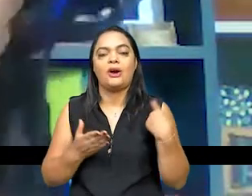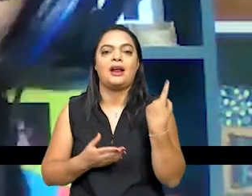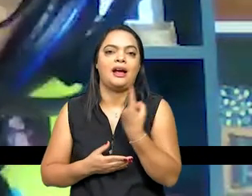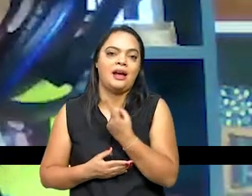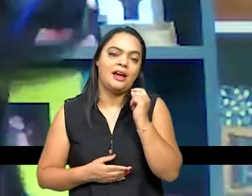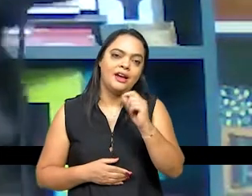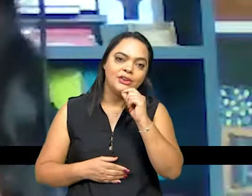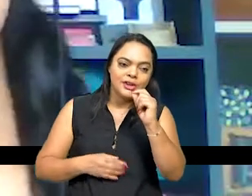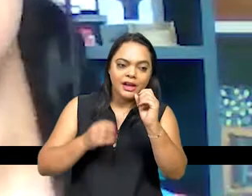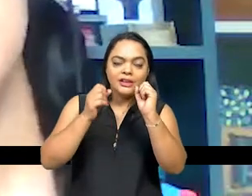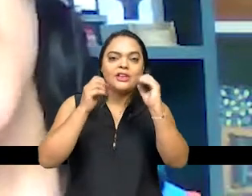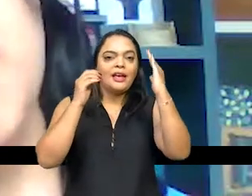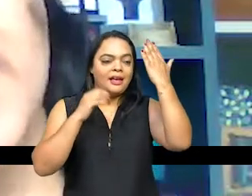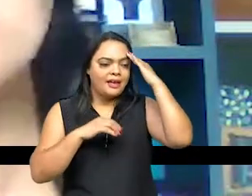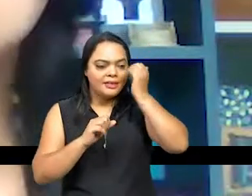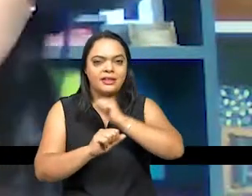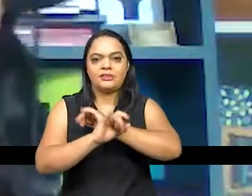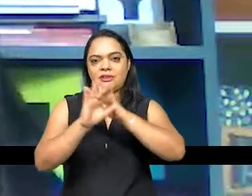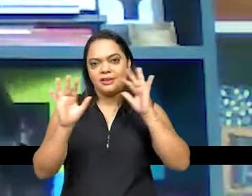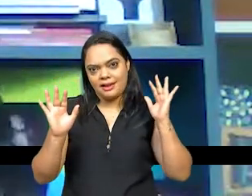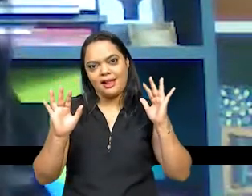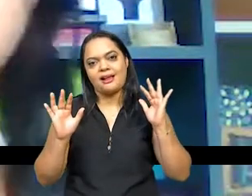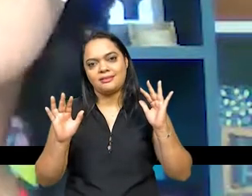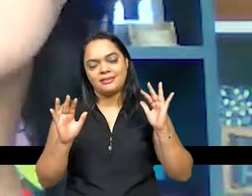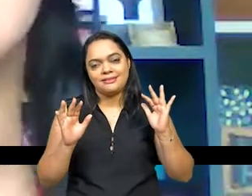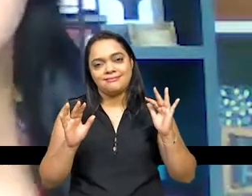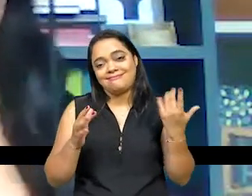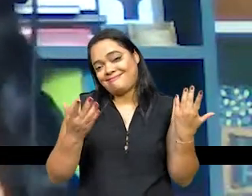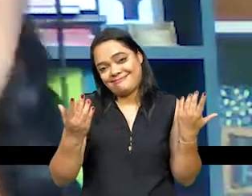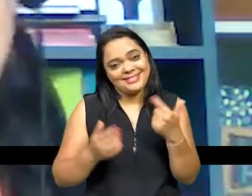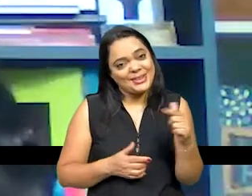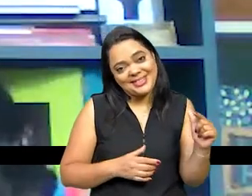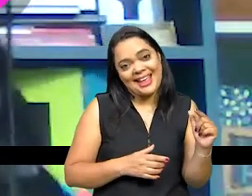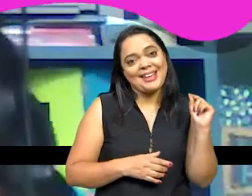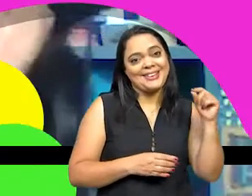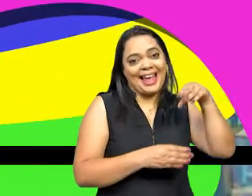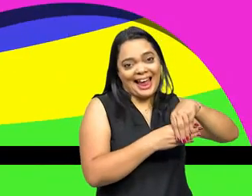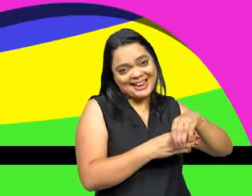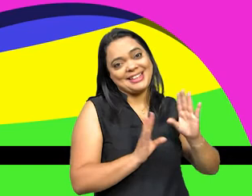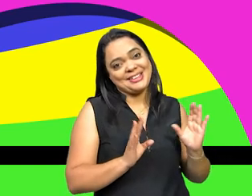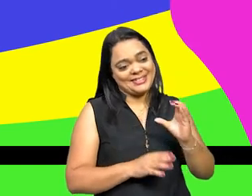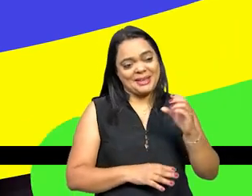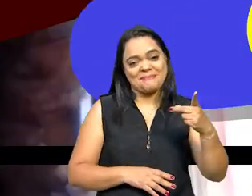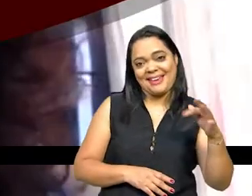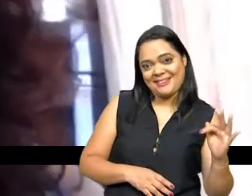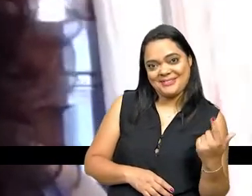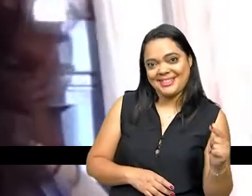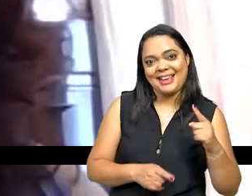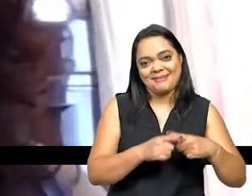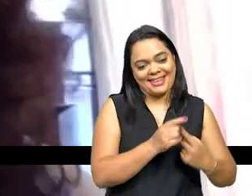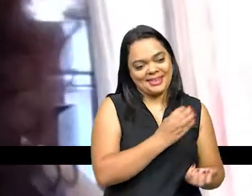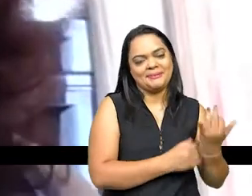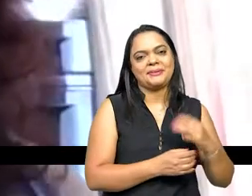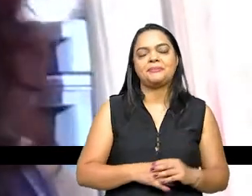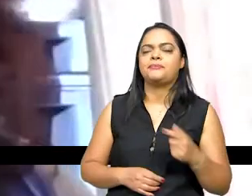ganham, né? Porque não tinha, e o que tinha queimaram tudo, mas entenderam. Quase um CPF. Um final de semana, conversando